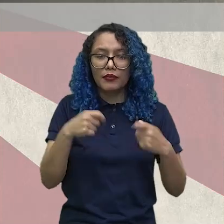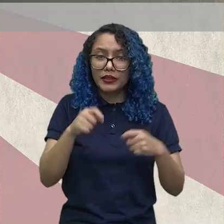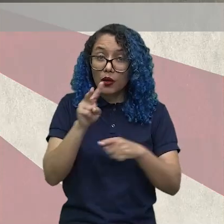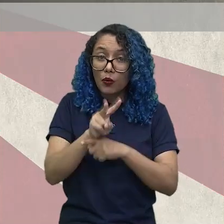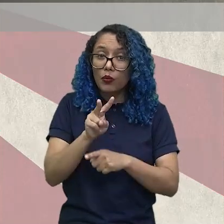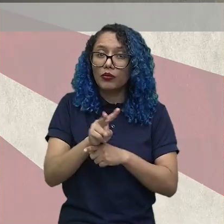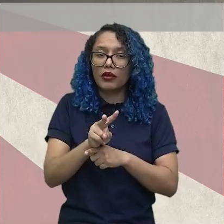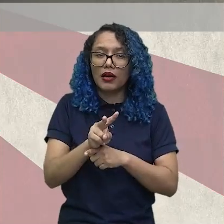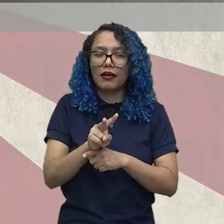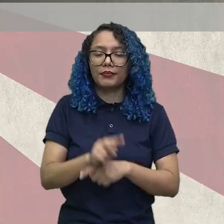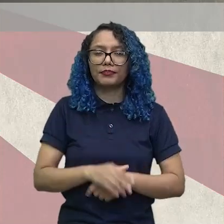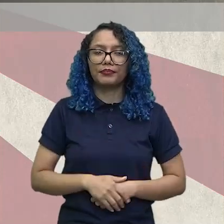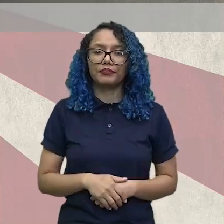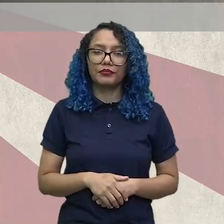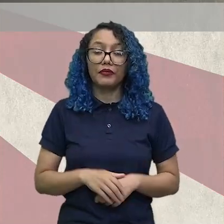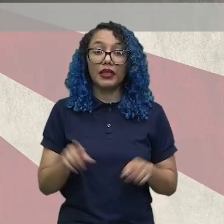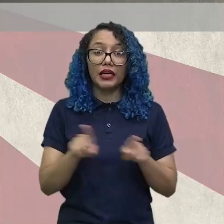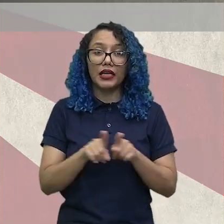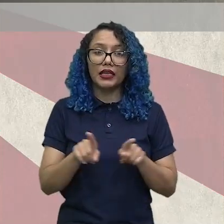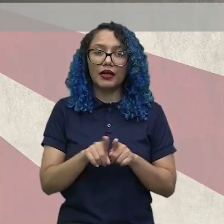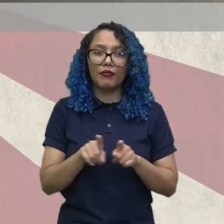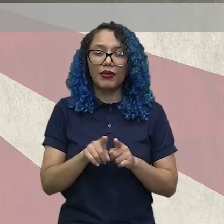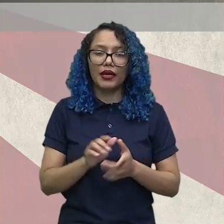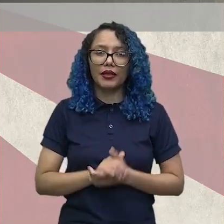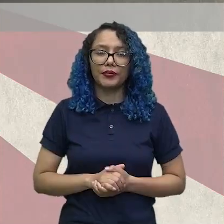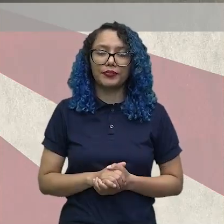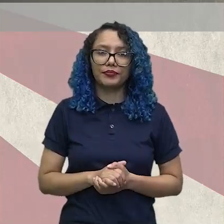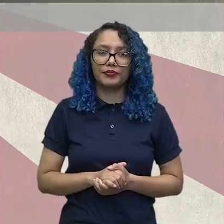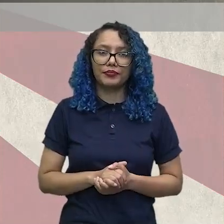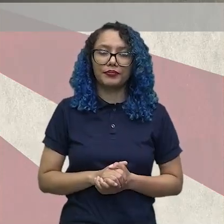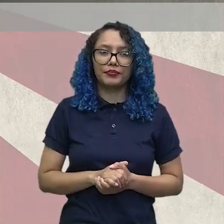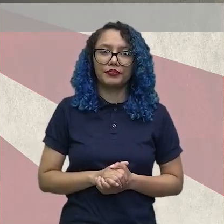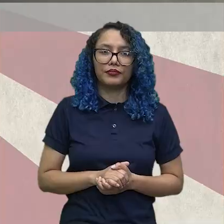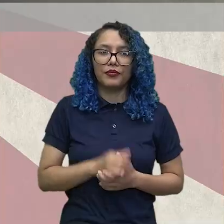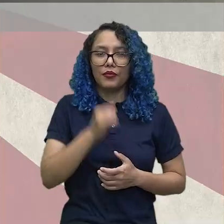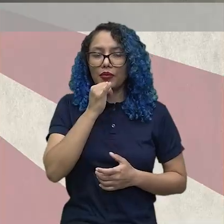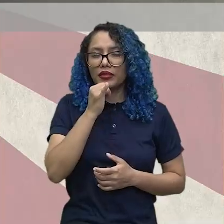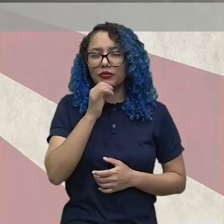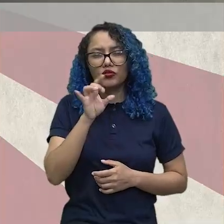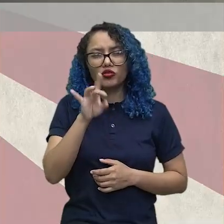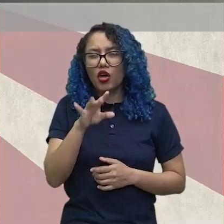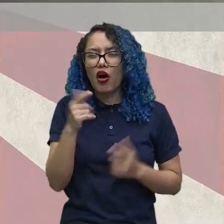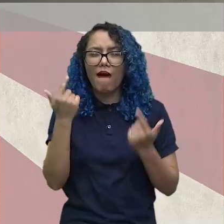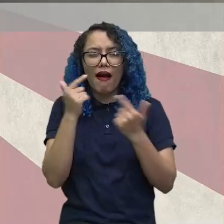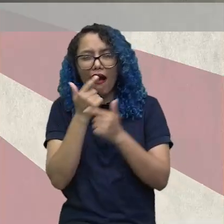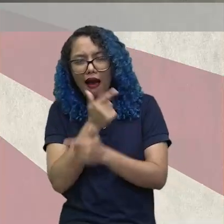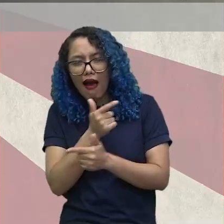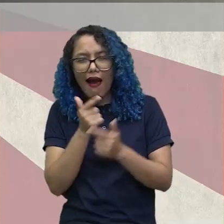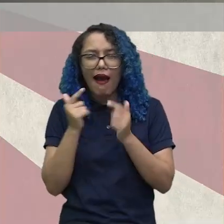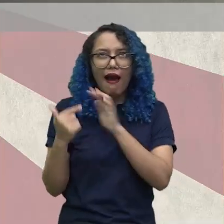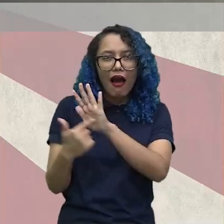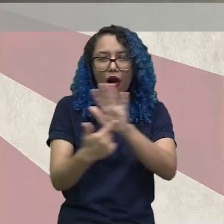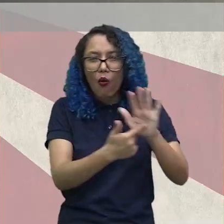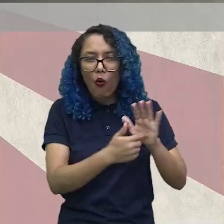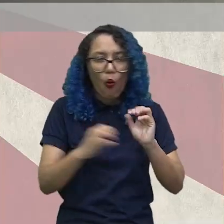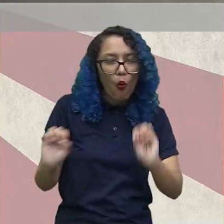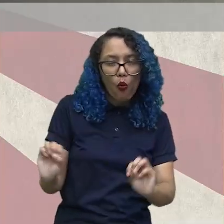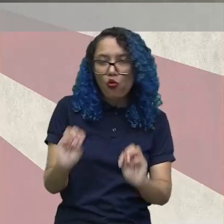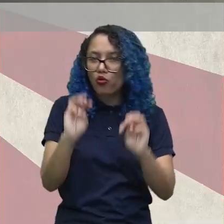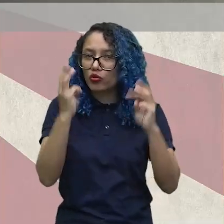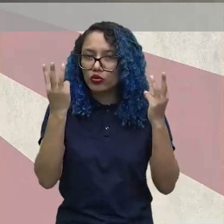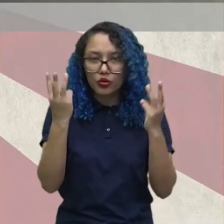entender que não é só as grandes apresentações, as gargalhadas, todo o